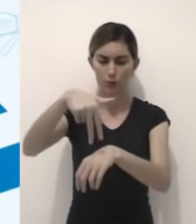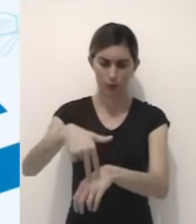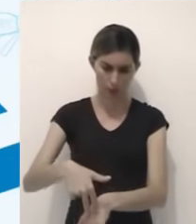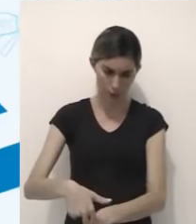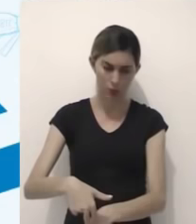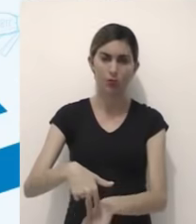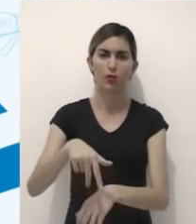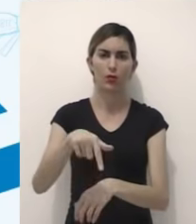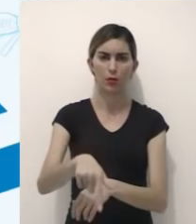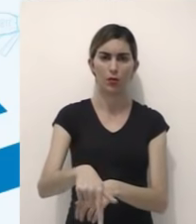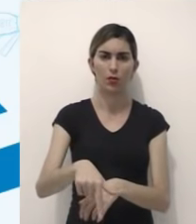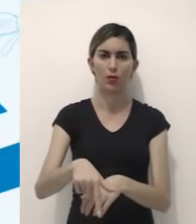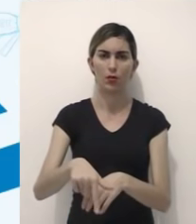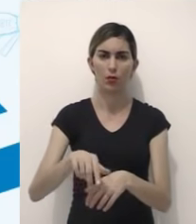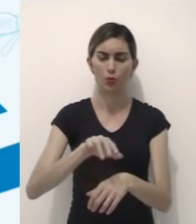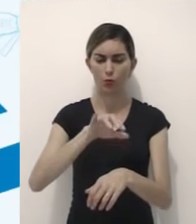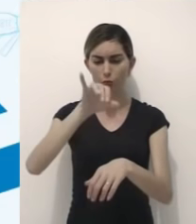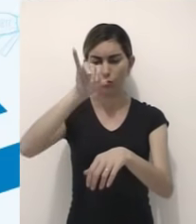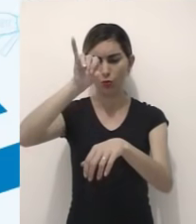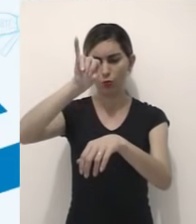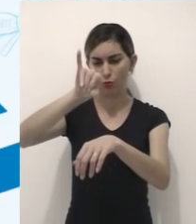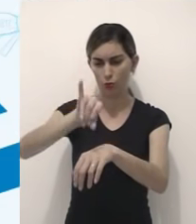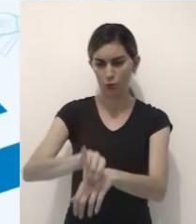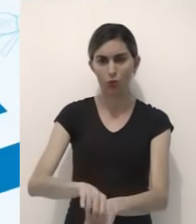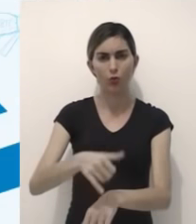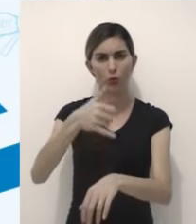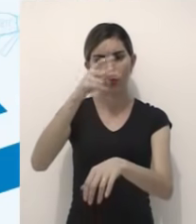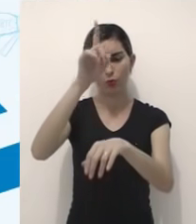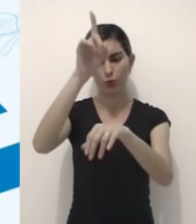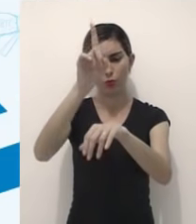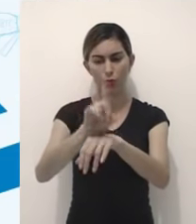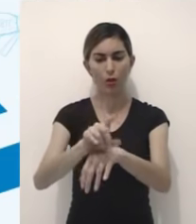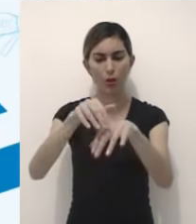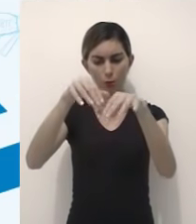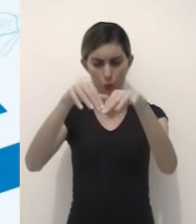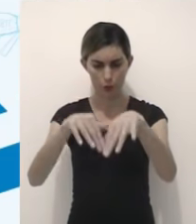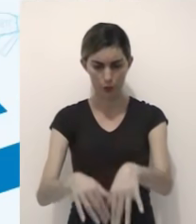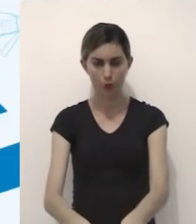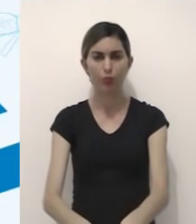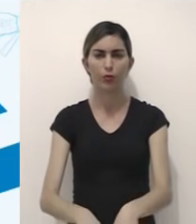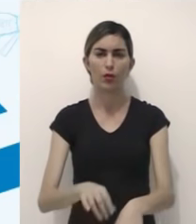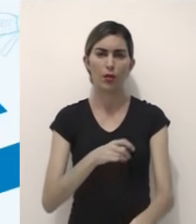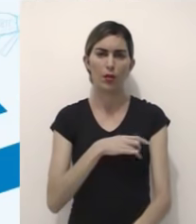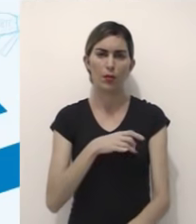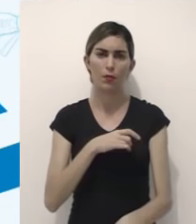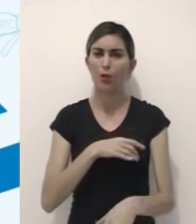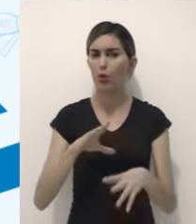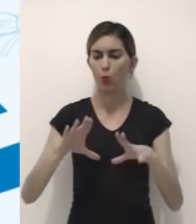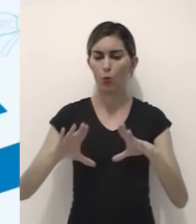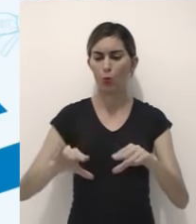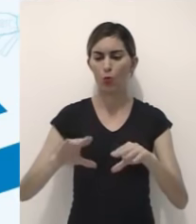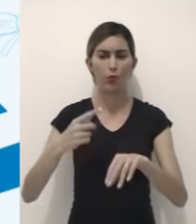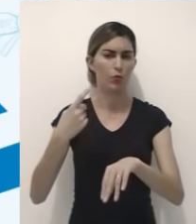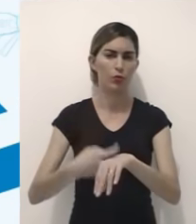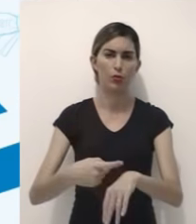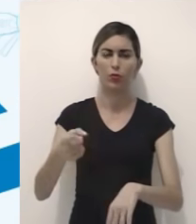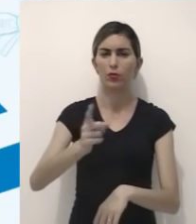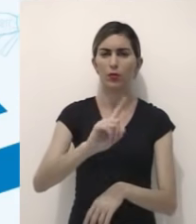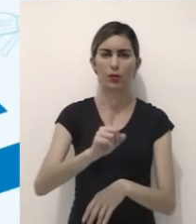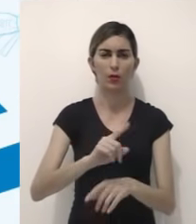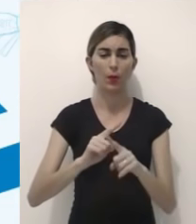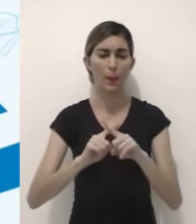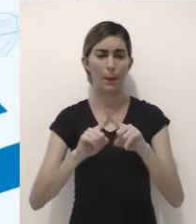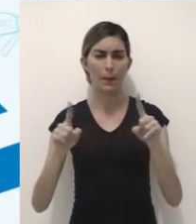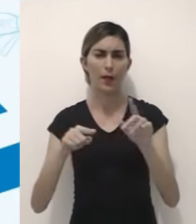eles pousassem a espaçonave lá na Lua, ela afundasse, com medo que a superfície não fosse